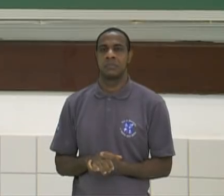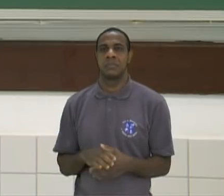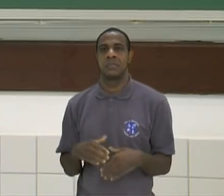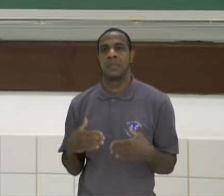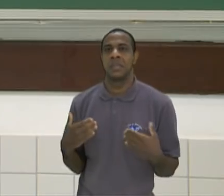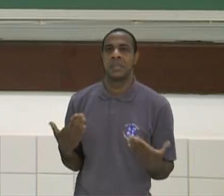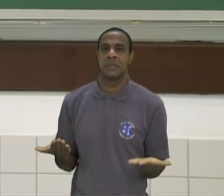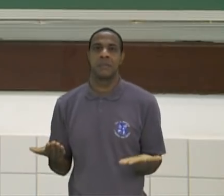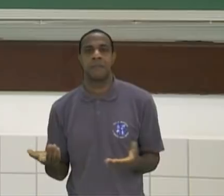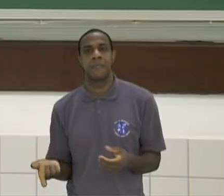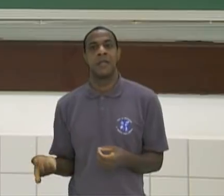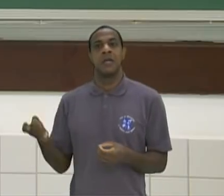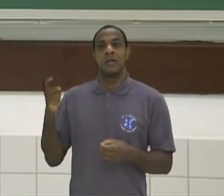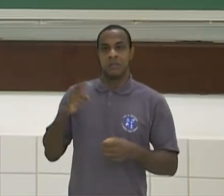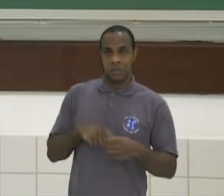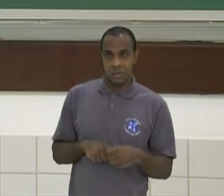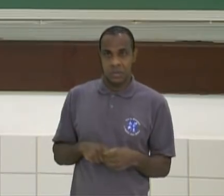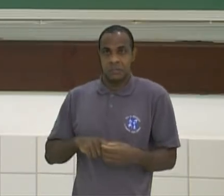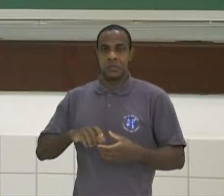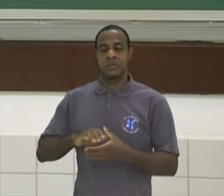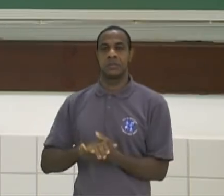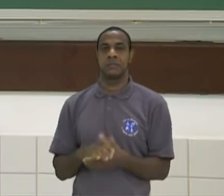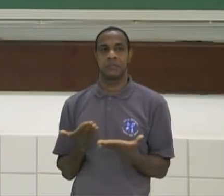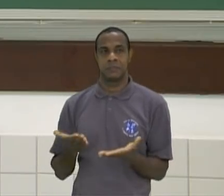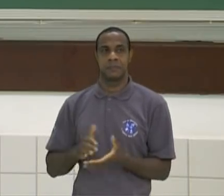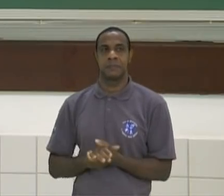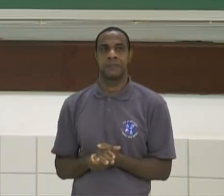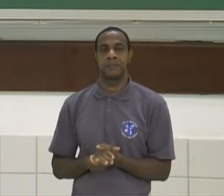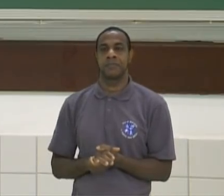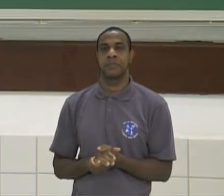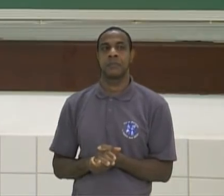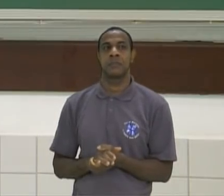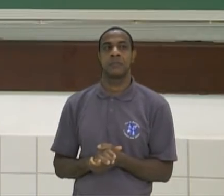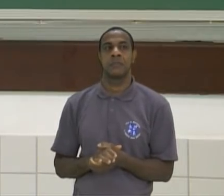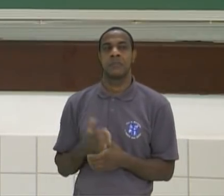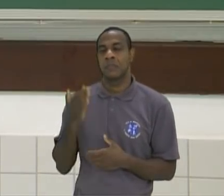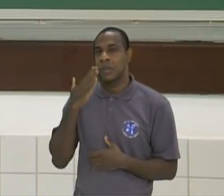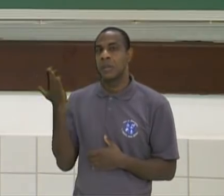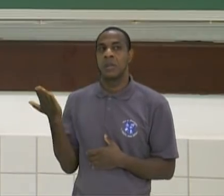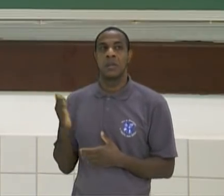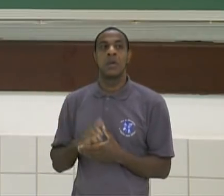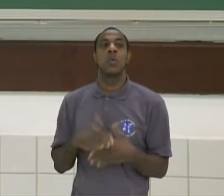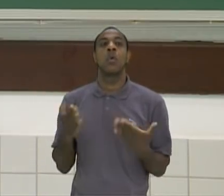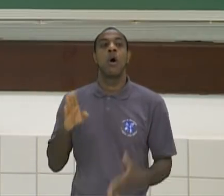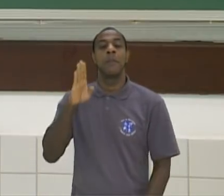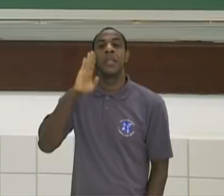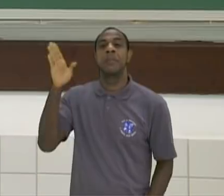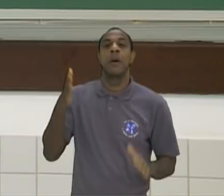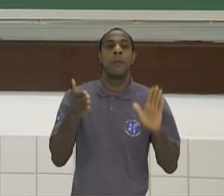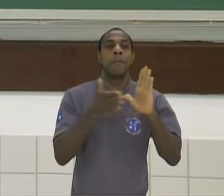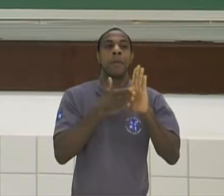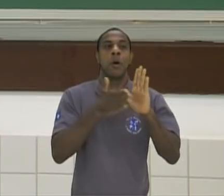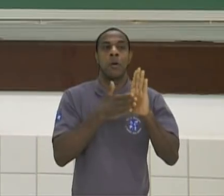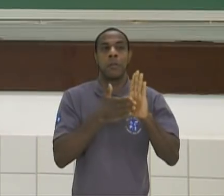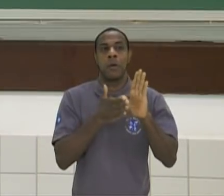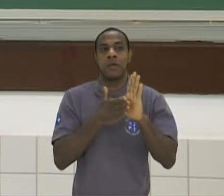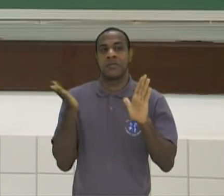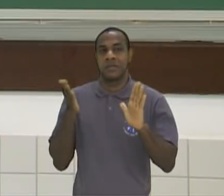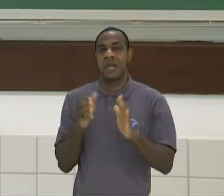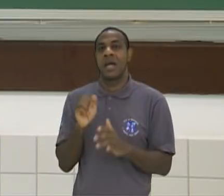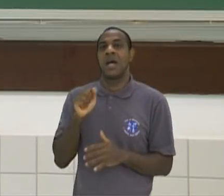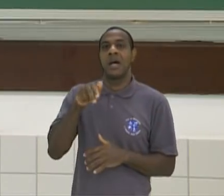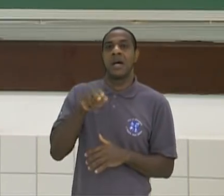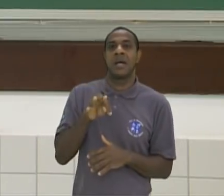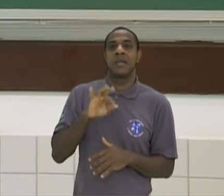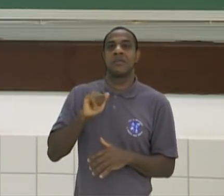Voltamos então, galera, com a correção do exercício que tinha ficado aqui para vocês, que era o quê? Qual a principal proposta da antiginástica? Então,